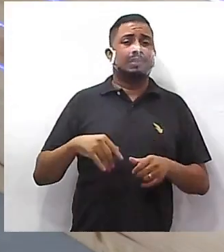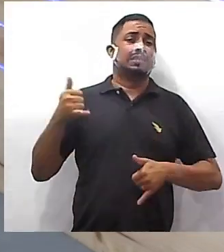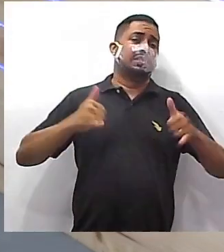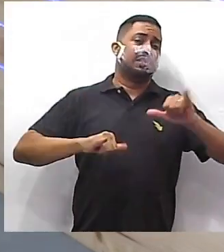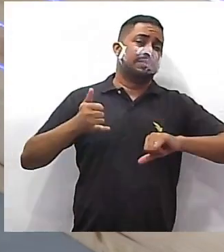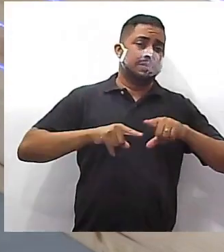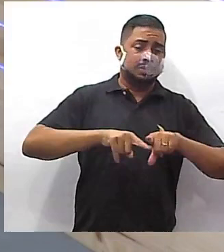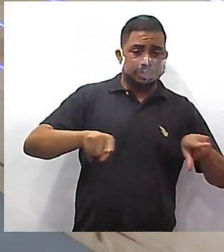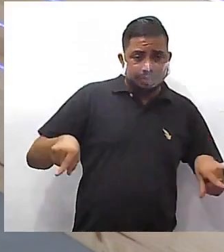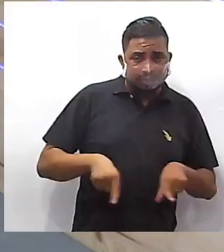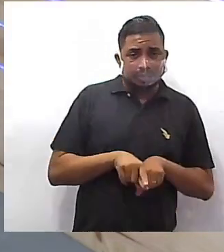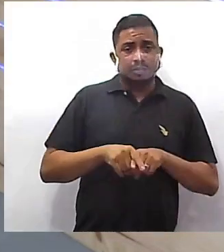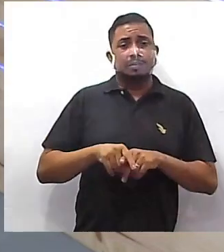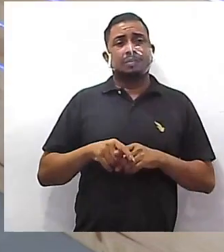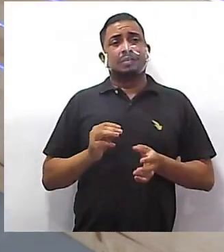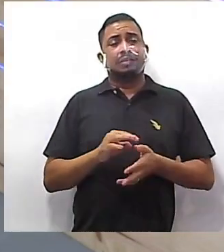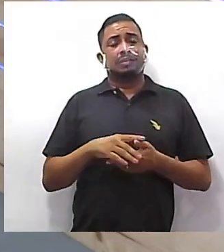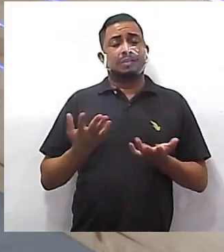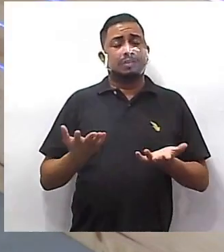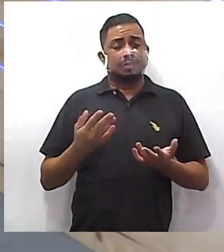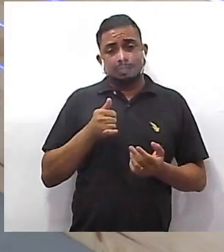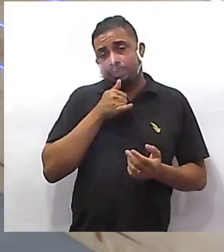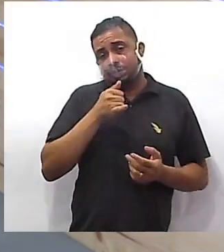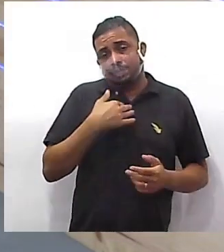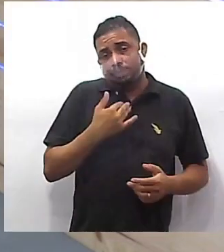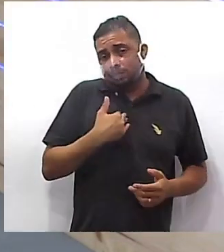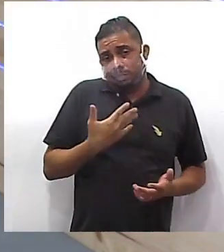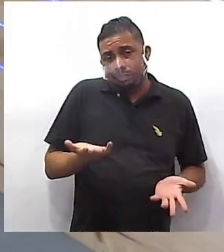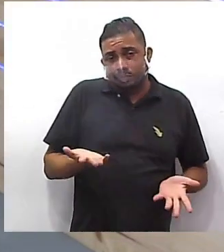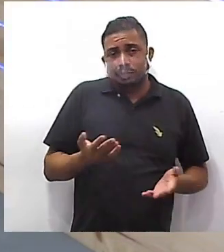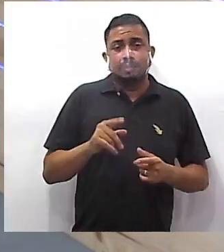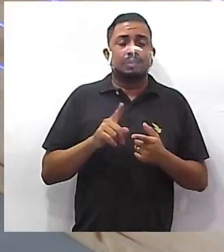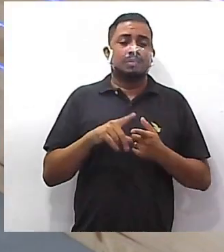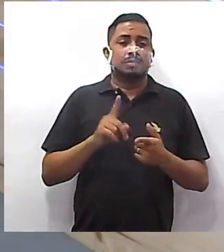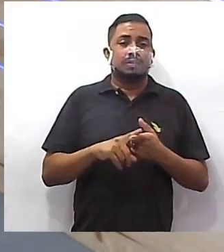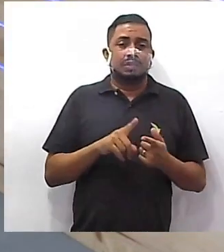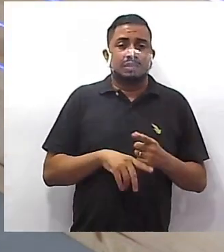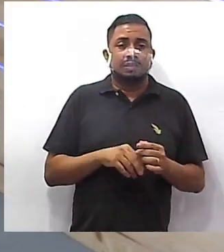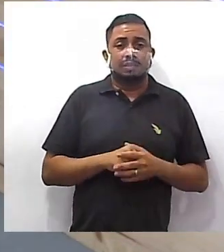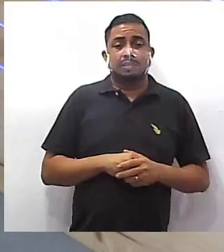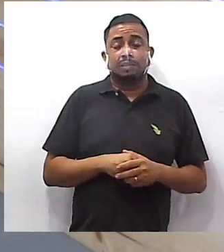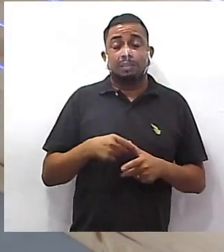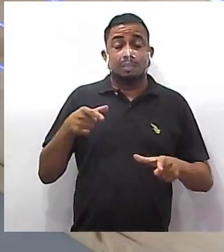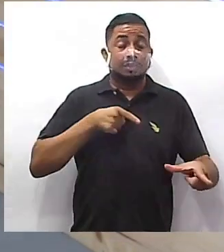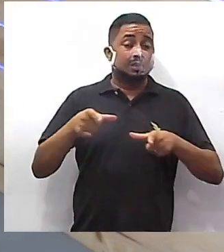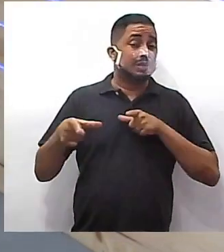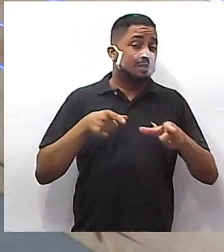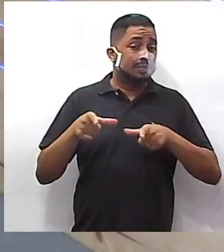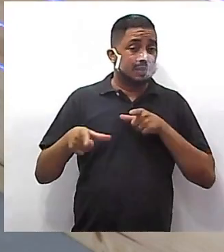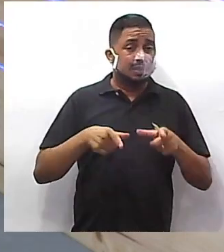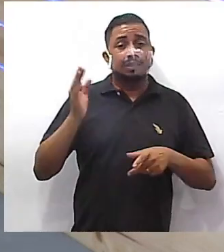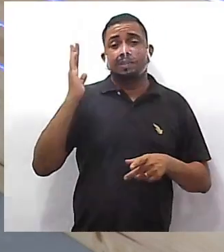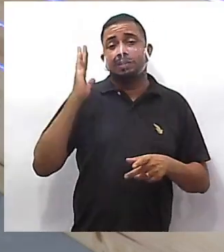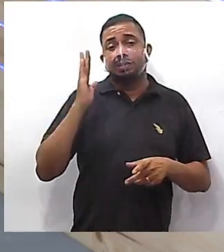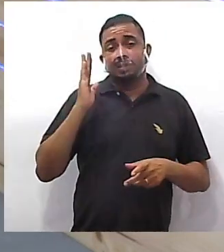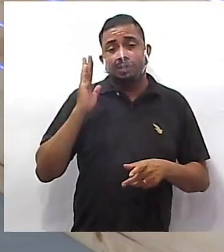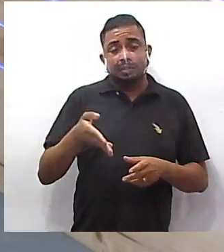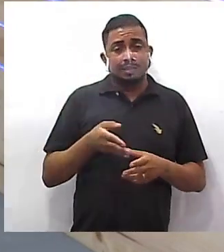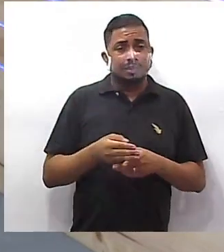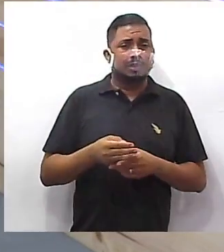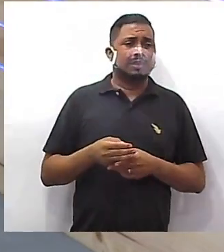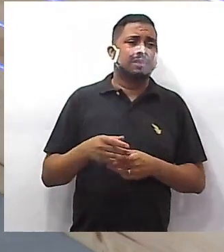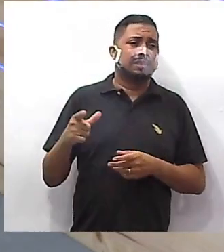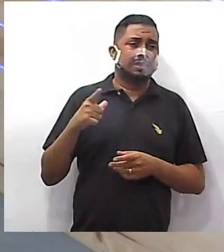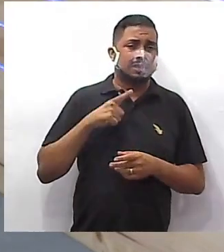de microbiologias, por exemplo, como é o meu caso, né, também, que trabalha, que já passa